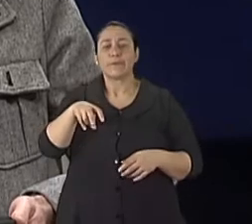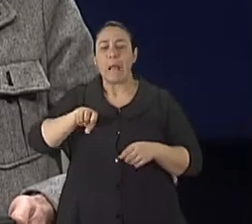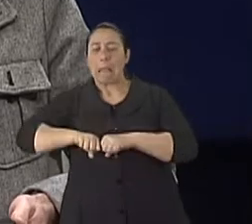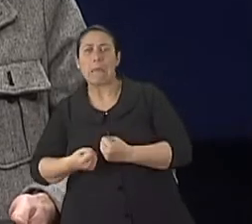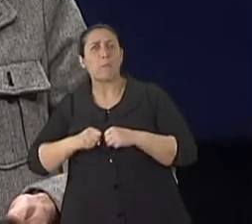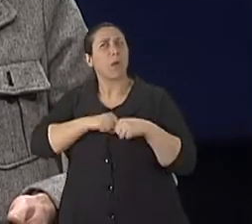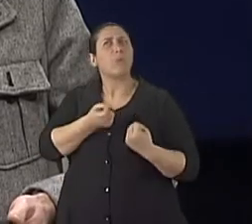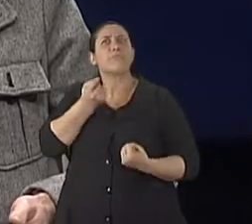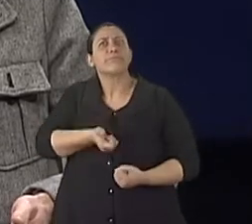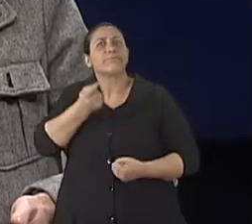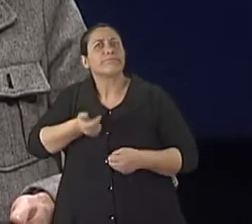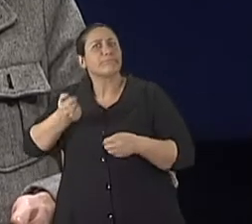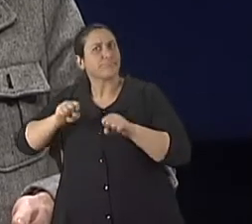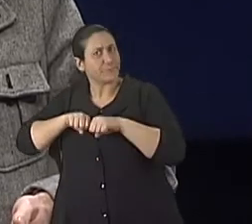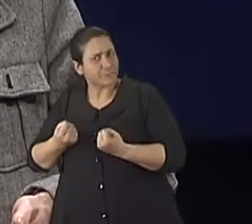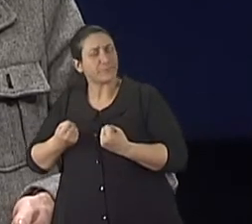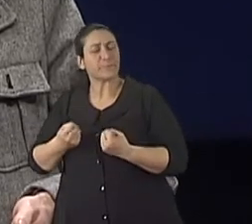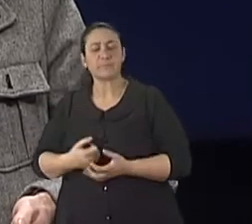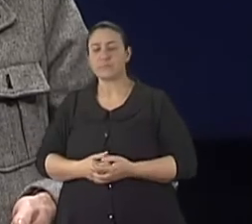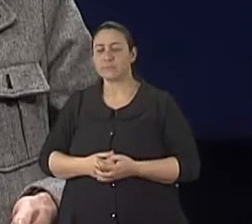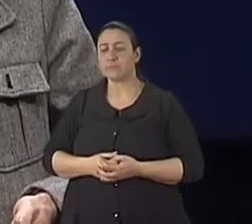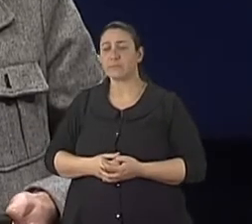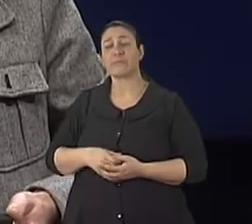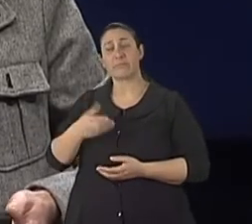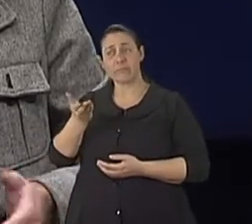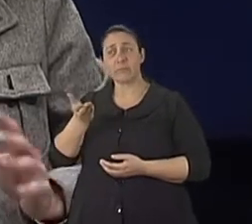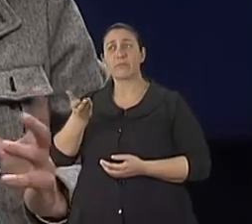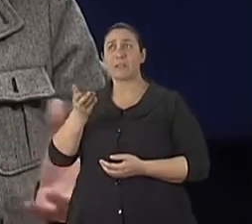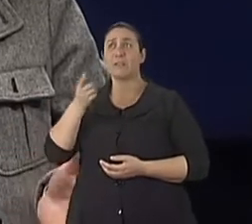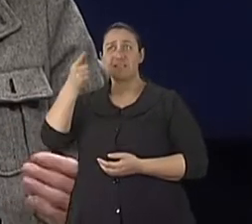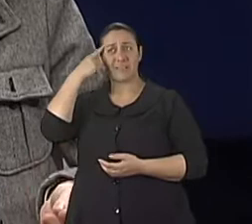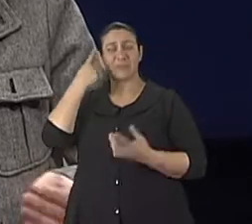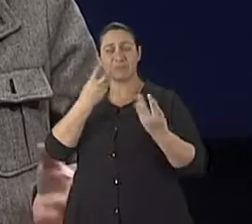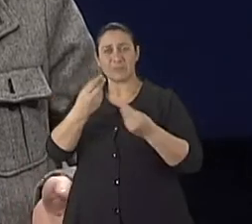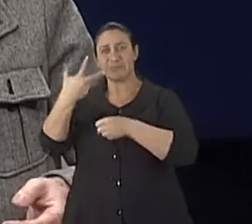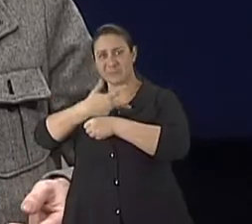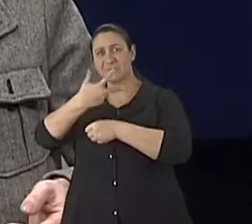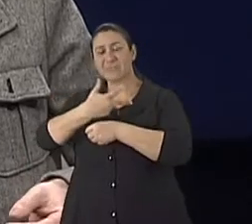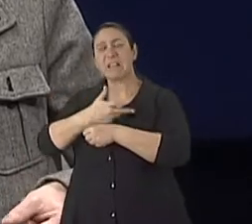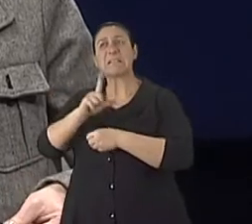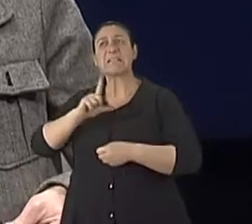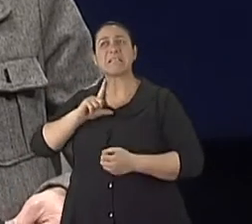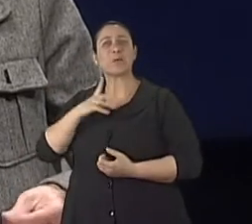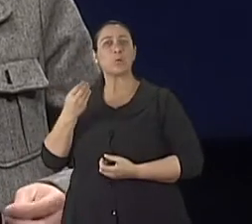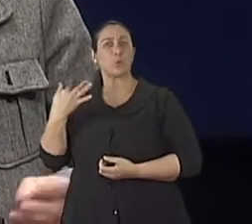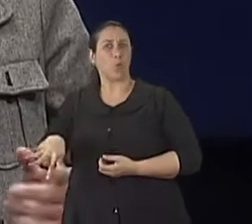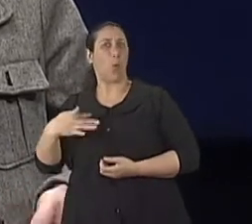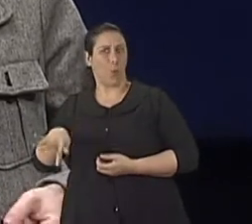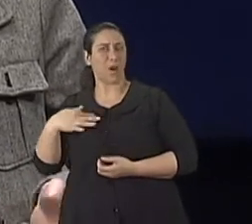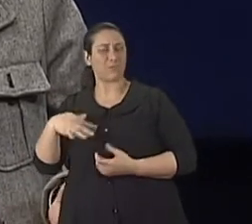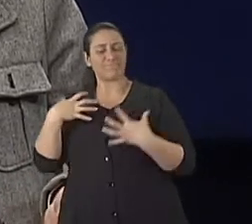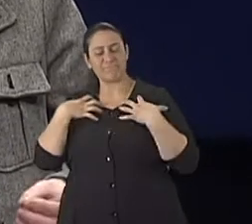dentro do disco patologias que a gente tem empregado bastante no idoso né pra tirar um pouco a dor que ele sente também então